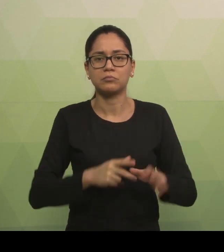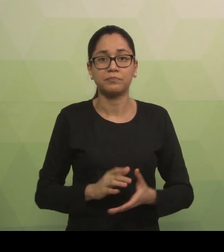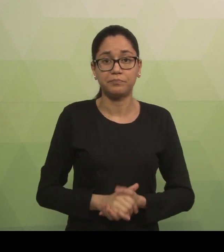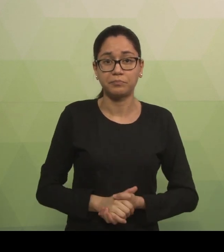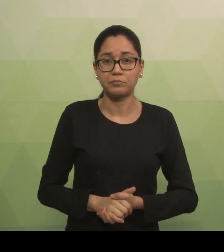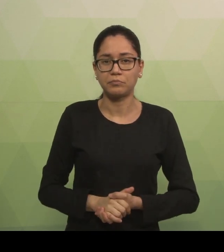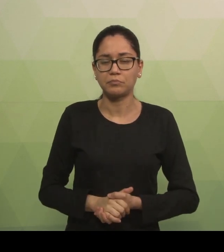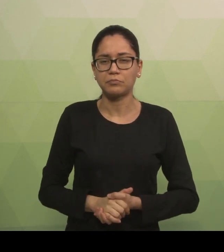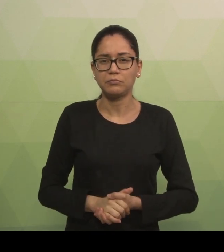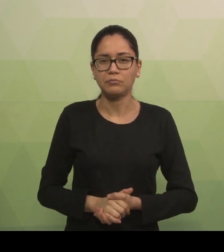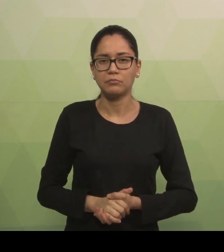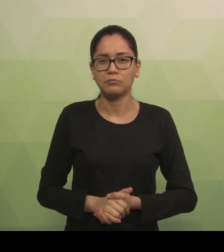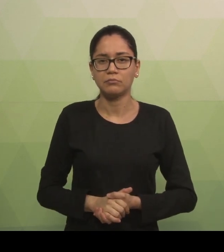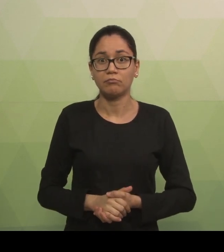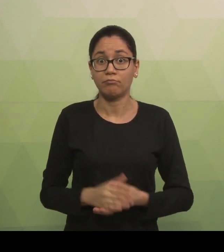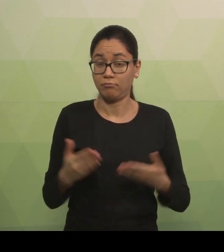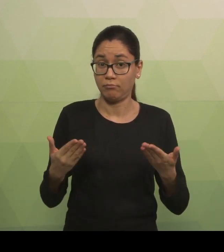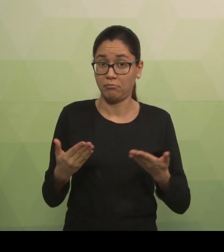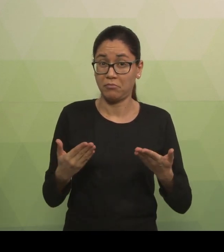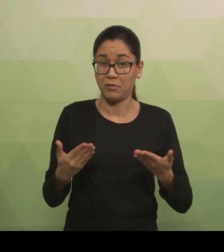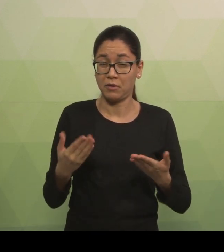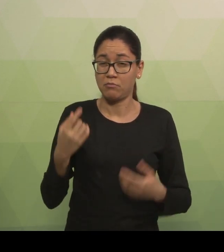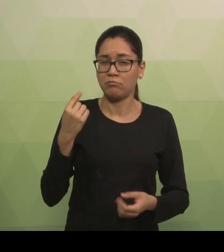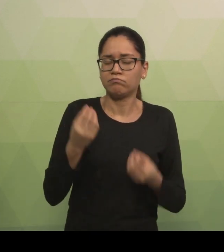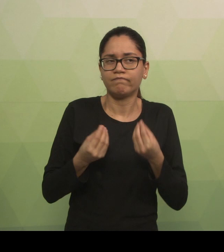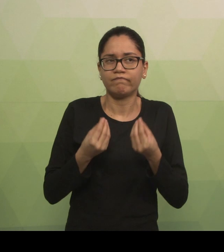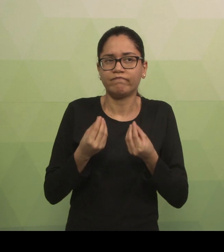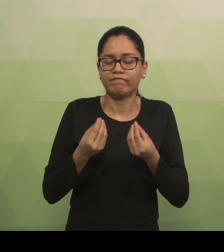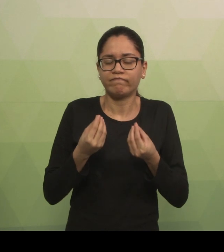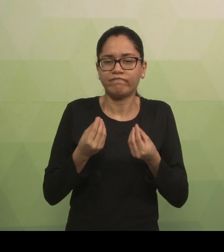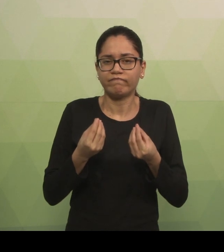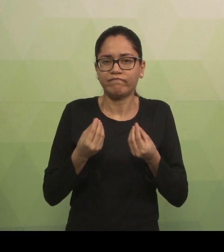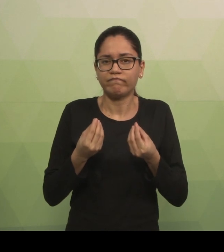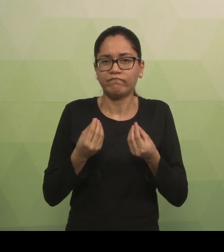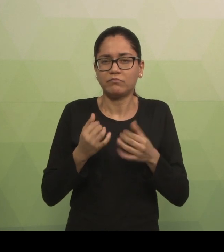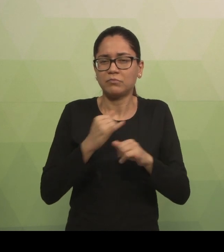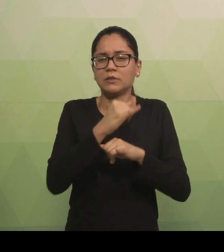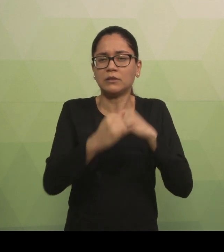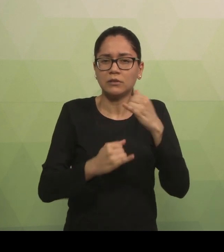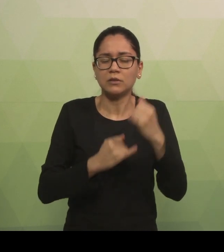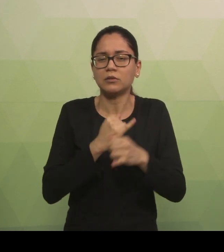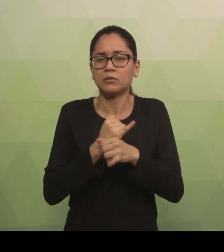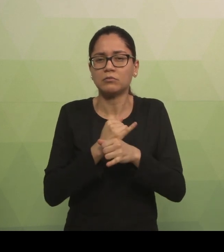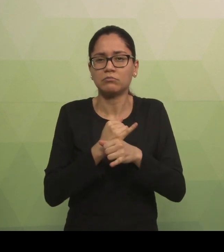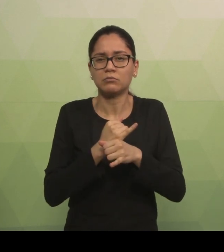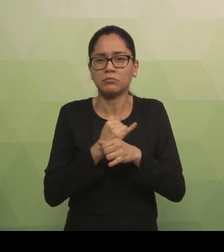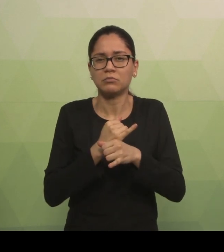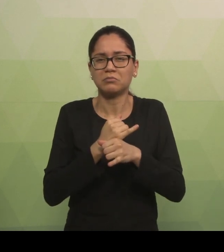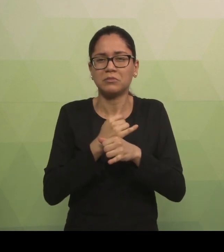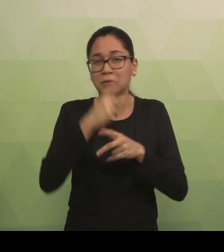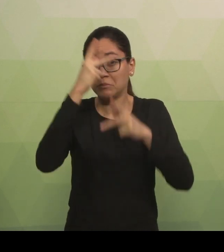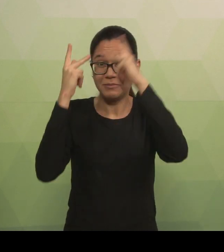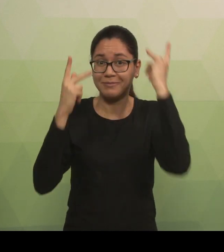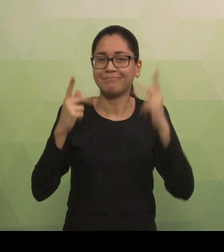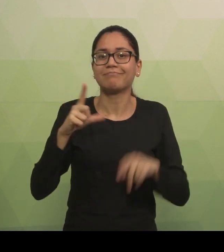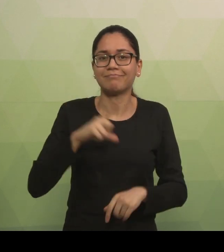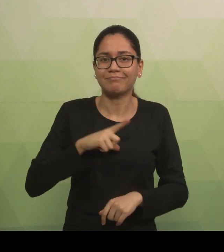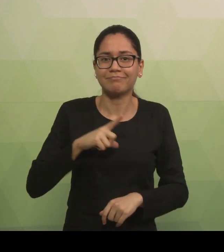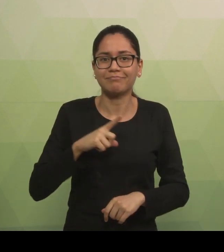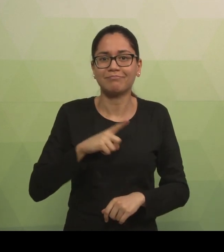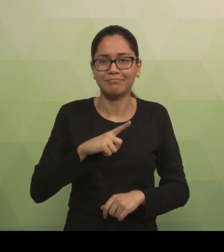Nos dias atuais, é importante pensar no mundo sem a internet. Ela tomou parte dos lares das pessoas do